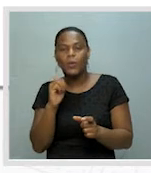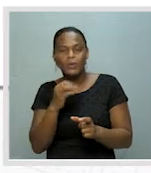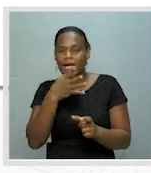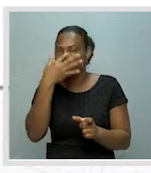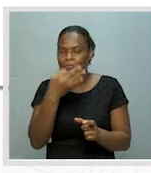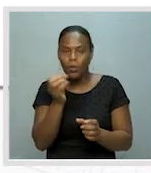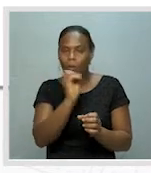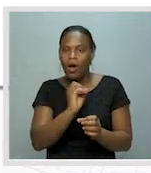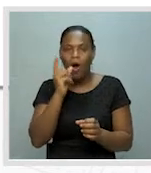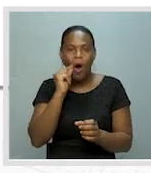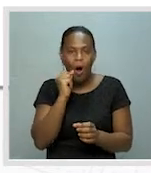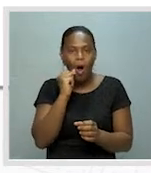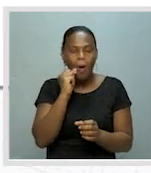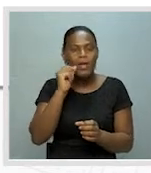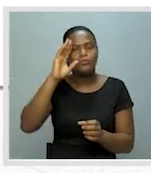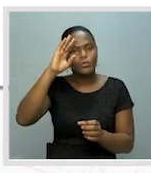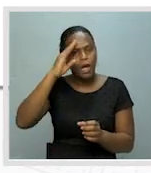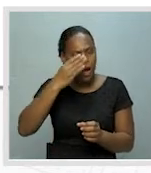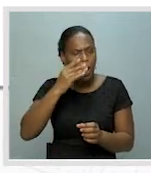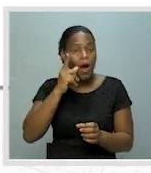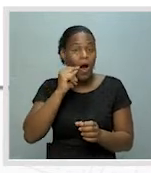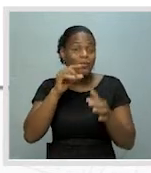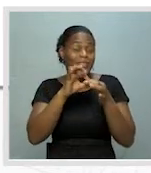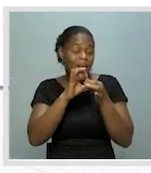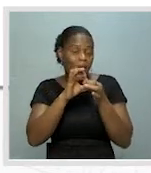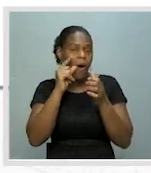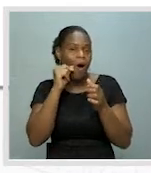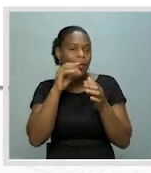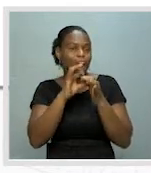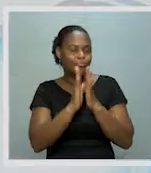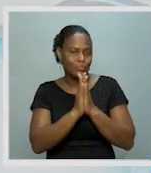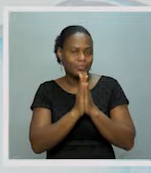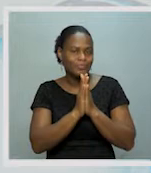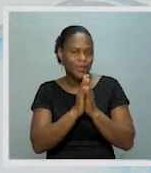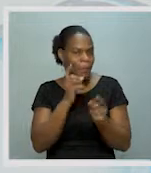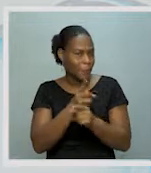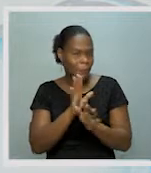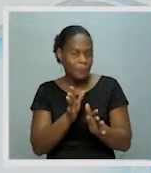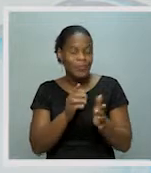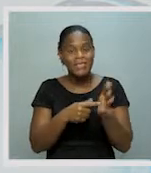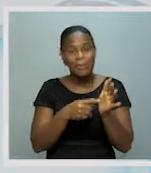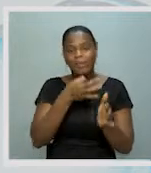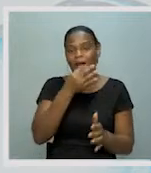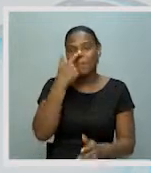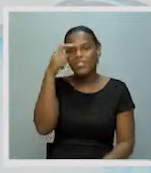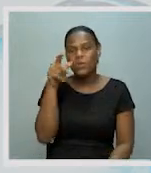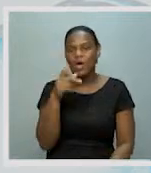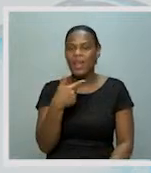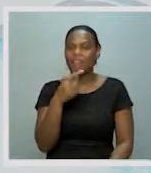Homo sapiens é sinônimo de Homo religiosos. Reparem, quando se fala em ateus,